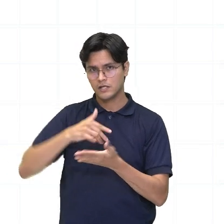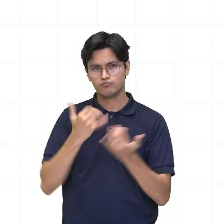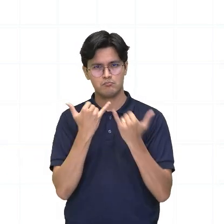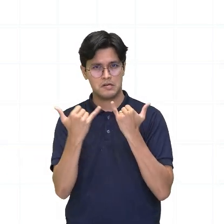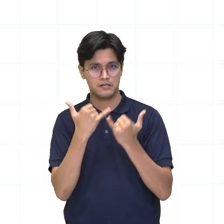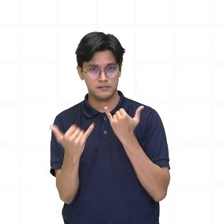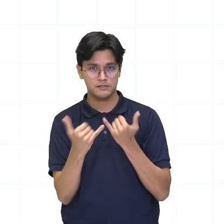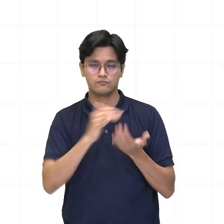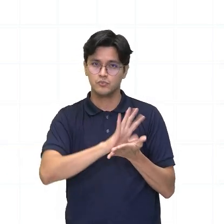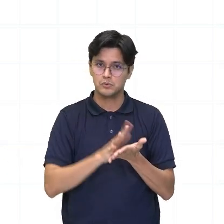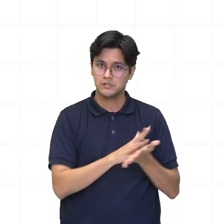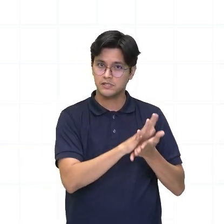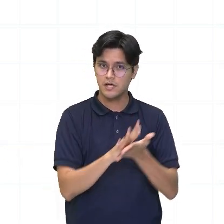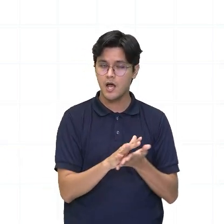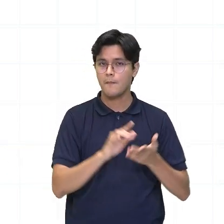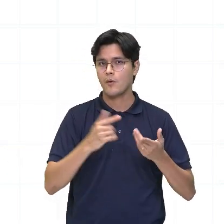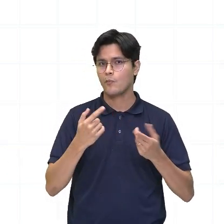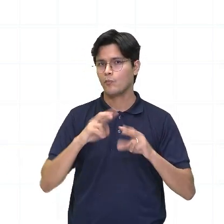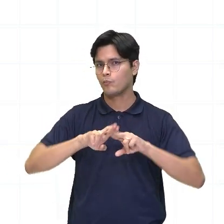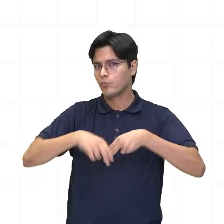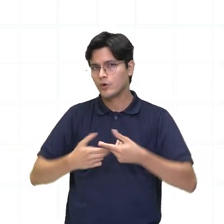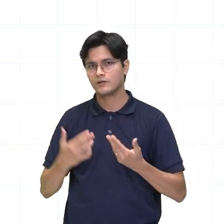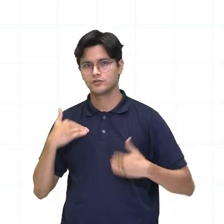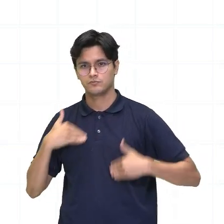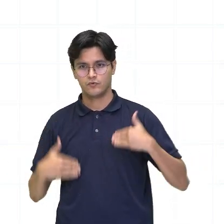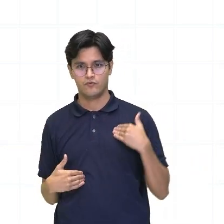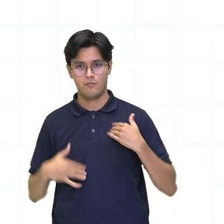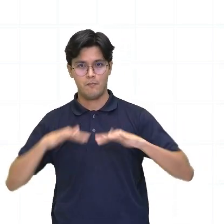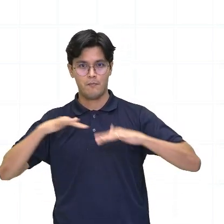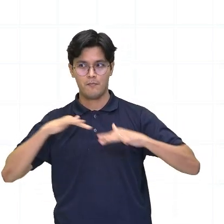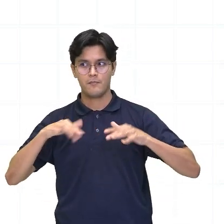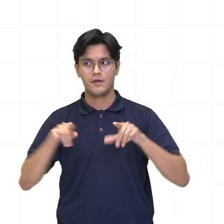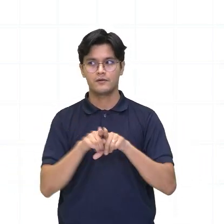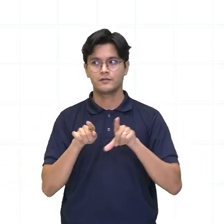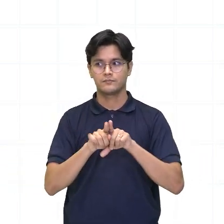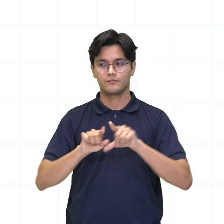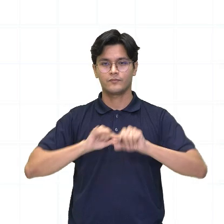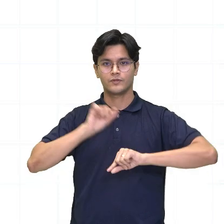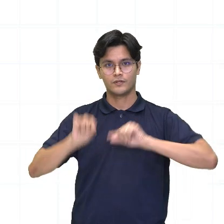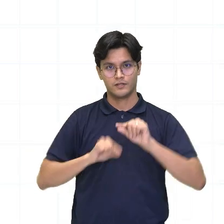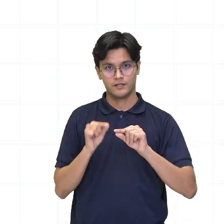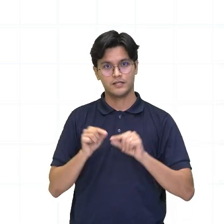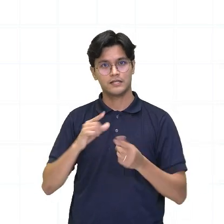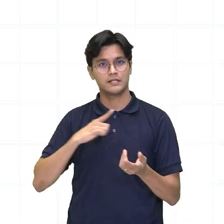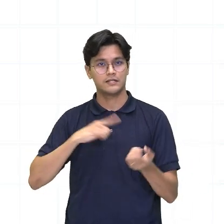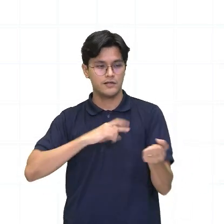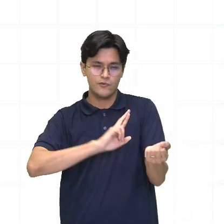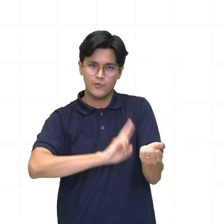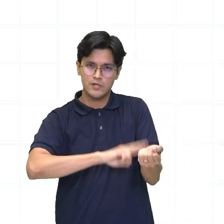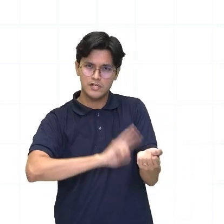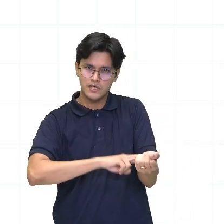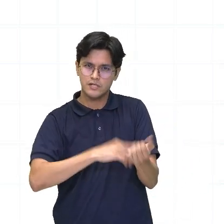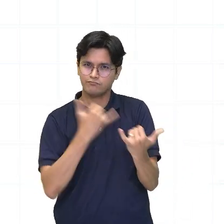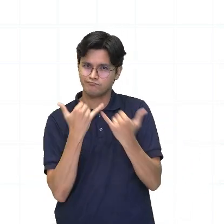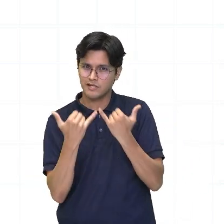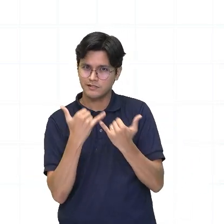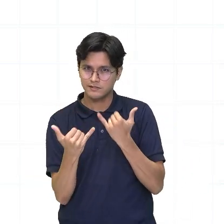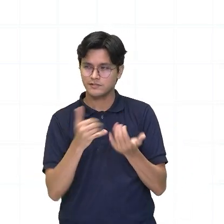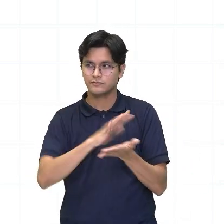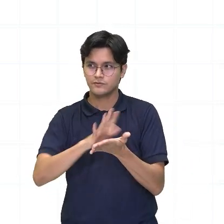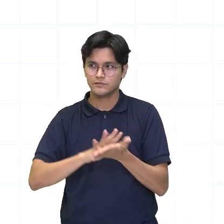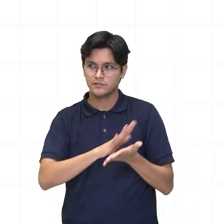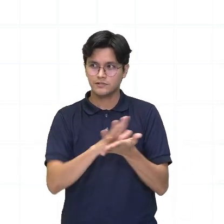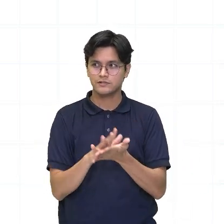que ditam o ritmo das músicas. Mas aqui nós estamos falando do carimbó, né? De uma